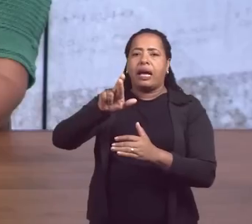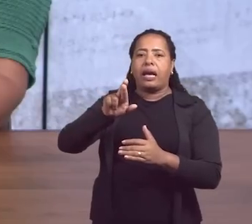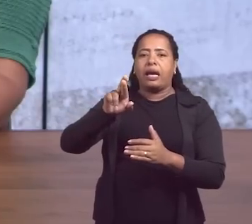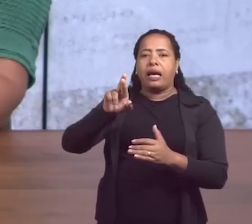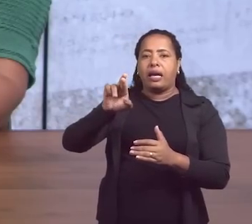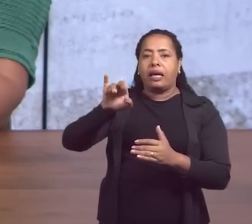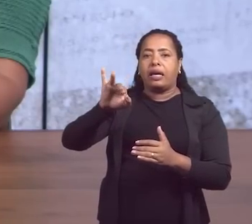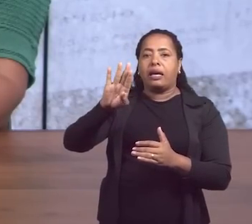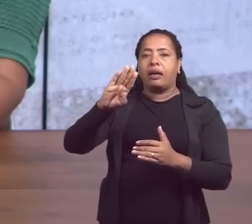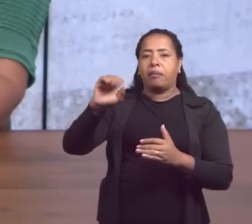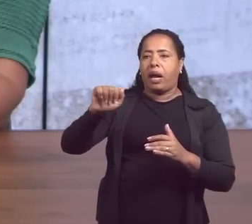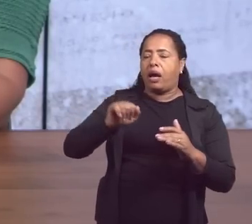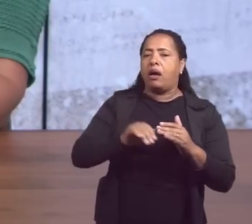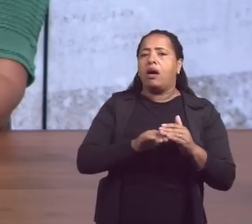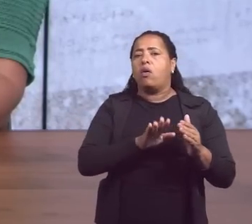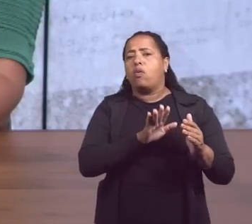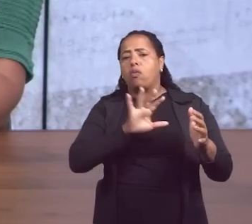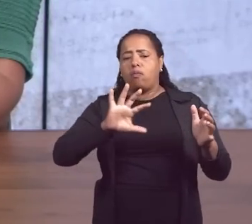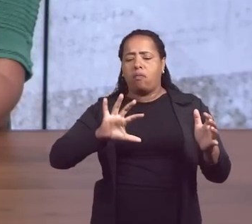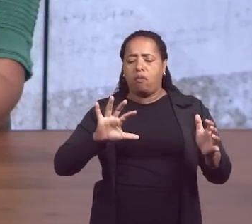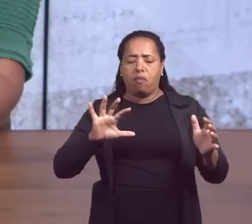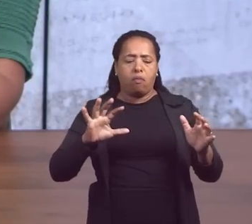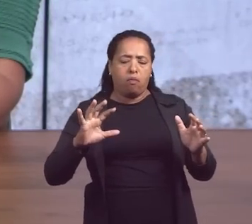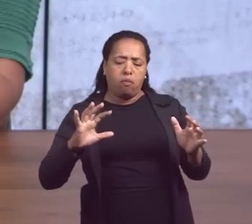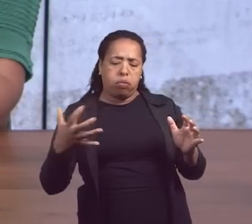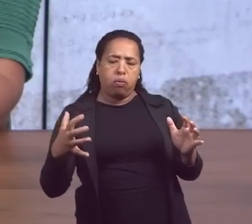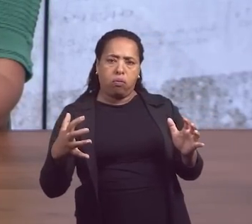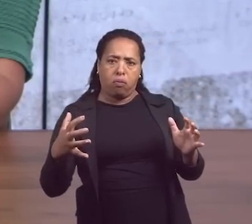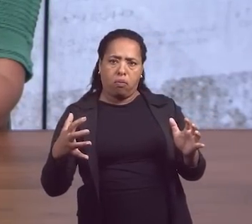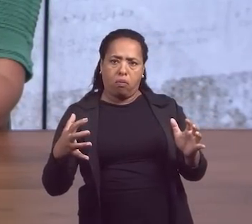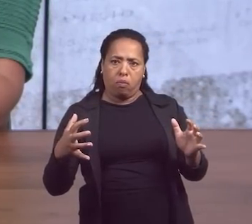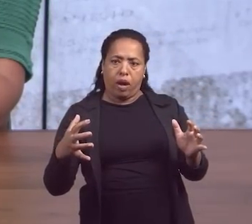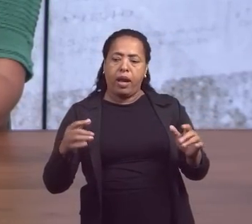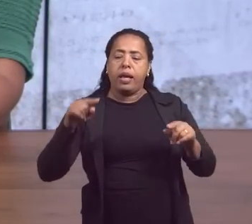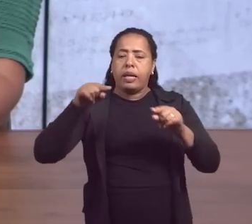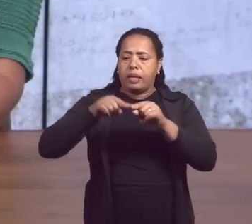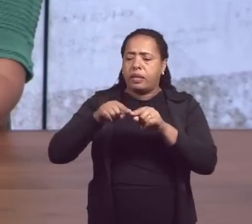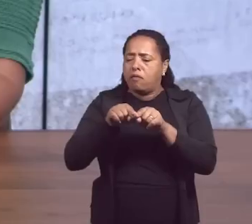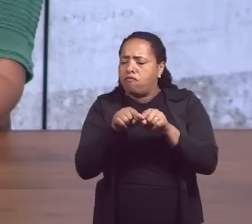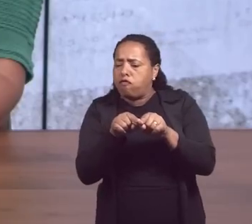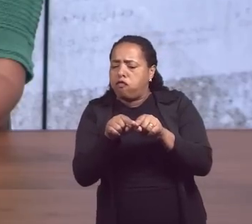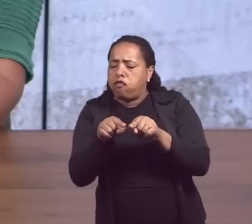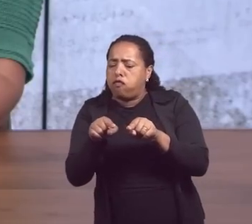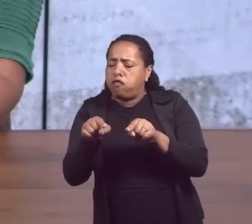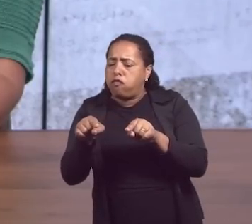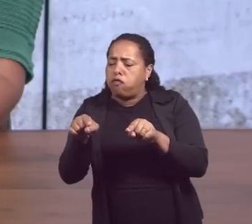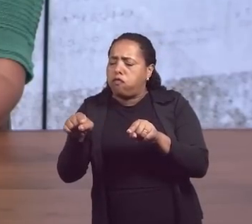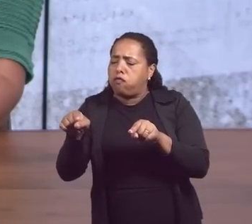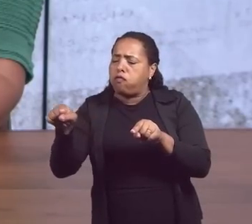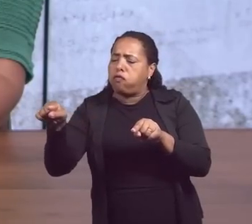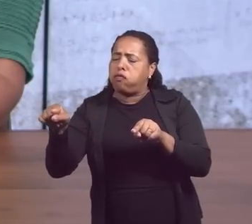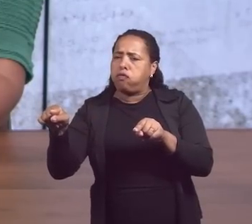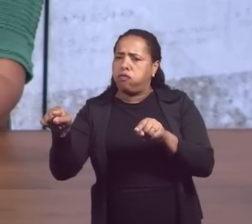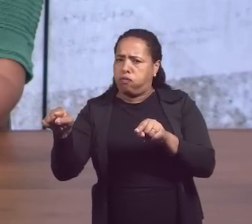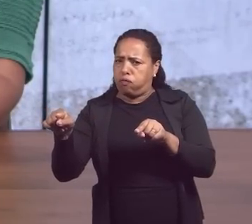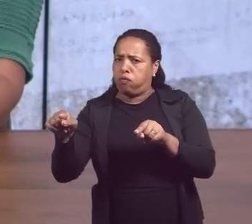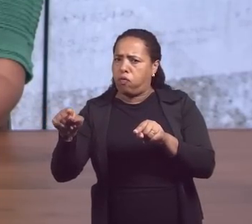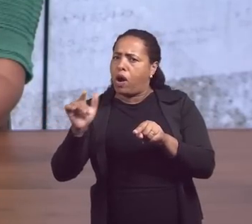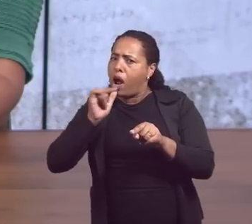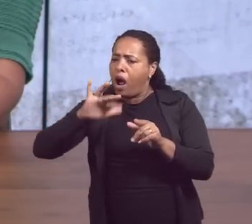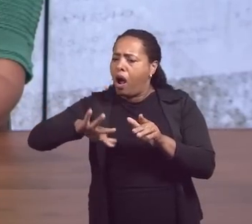do oriente Aim. Depois descerá este termo e irá ao longo da borda do mar